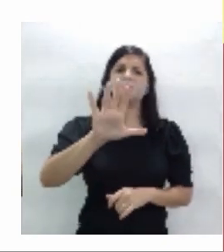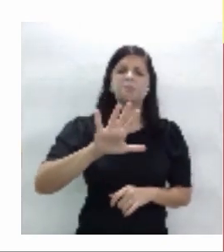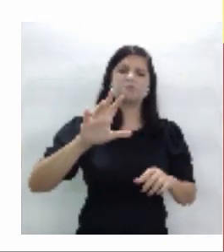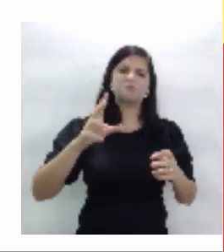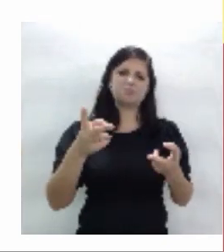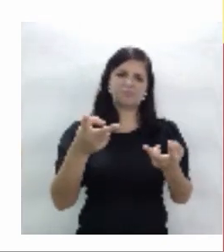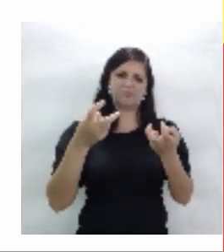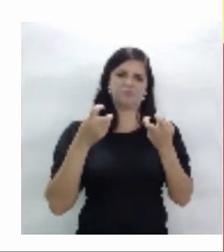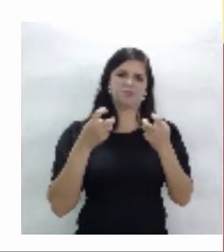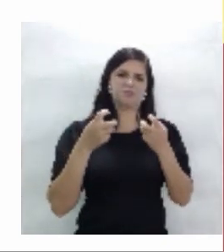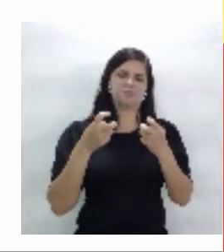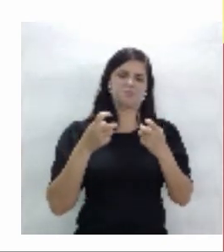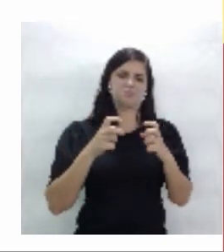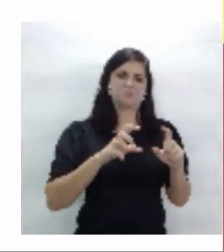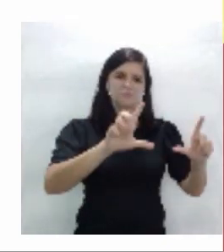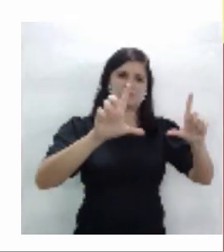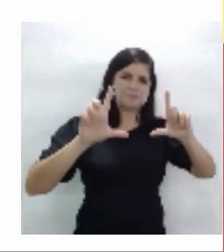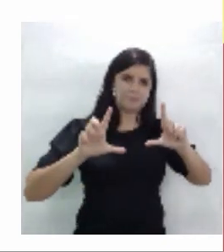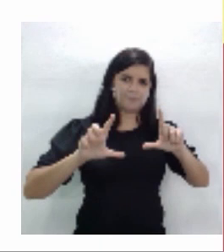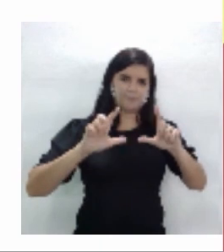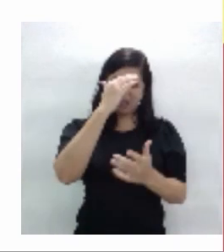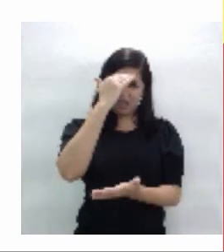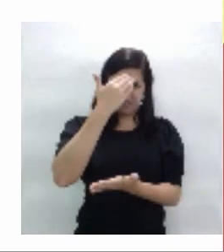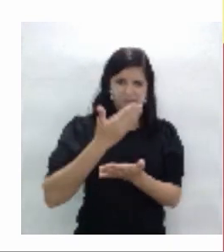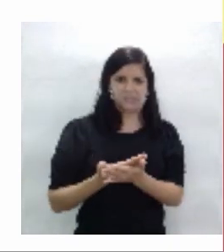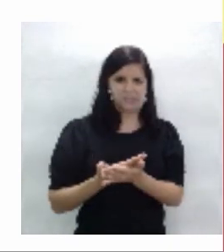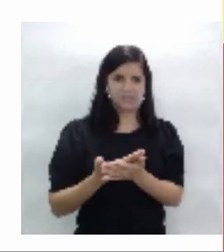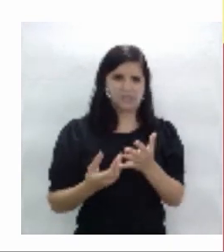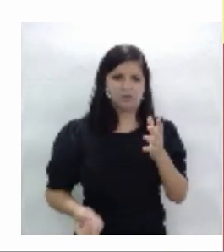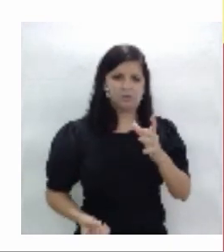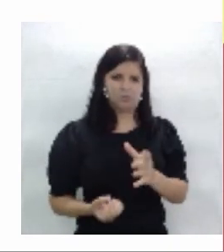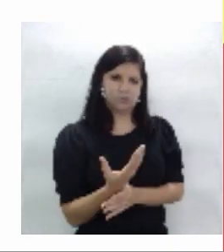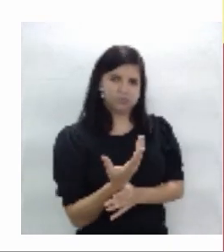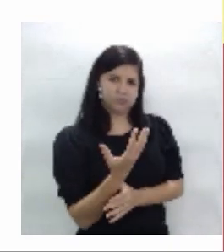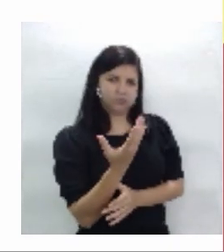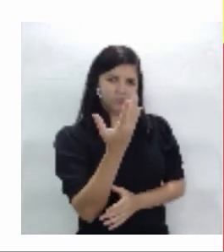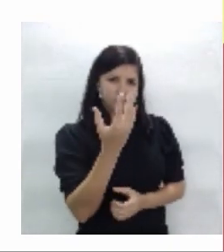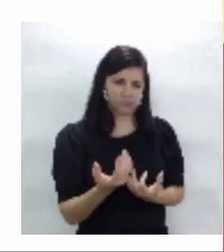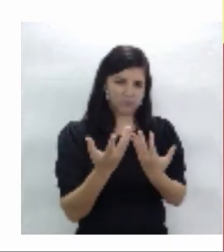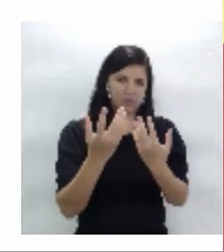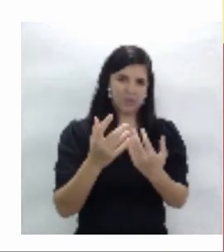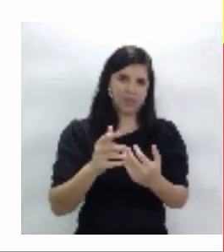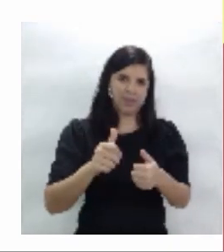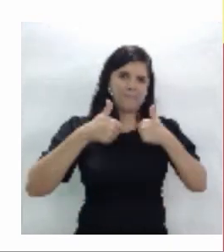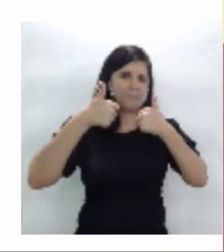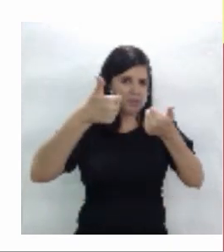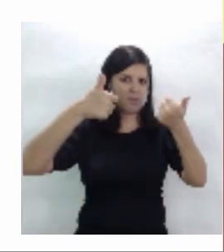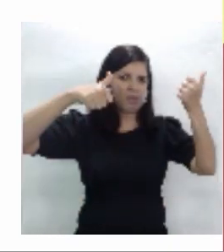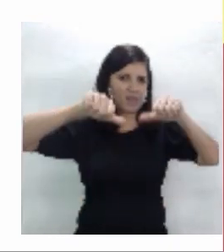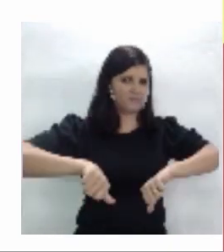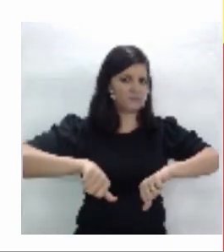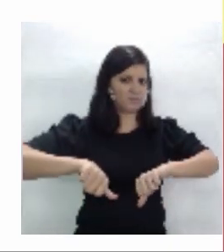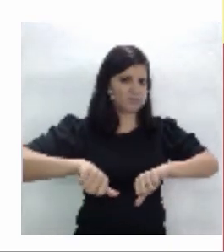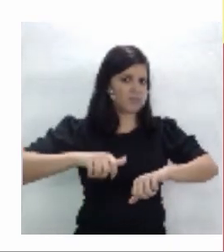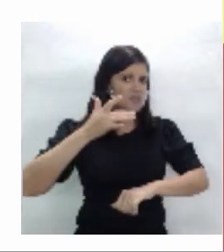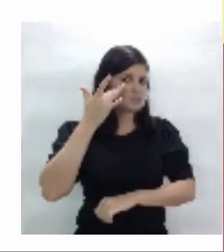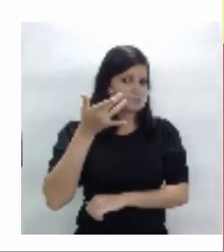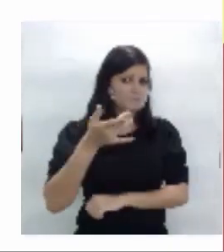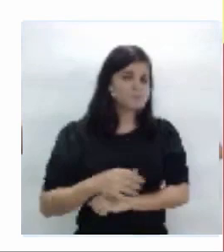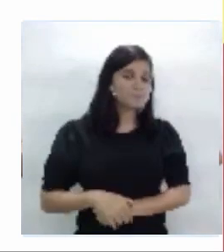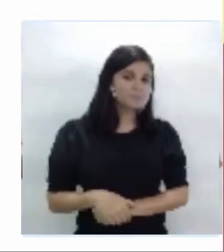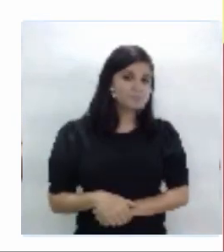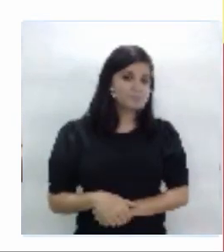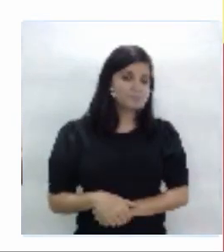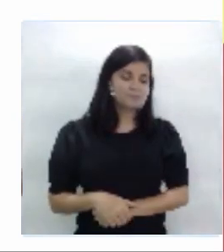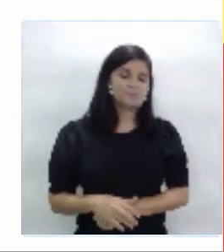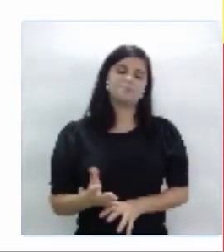sétimo ano, pergunto. Vocês acreditam que essa queimada ela é positiva ou negativa?